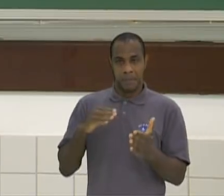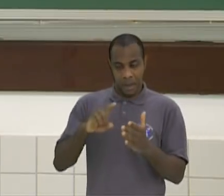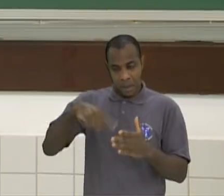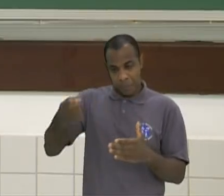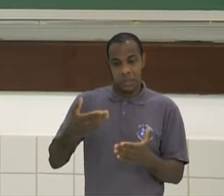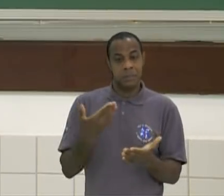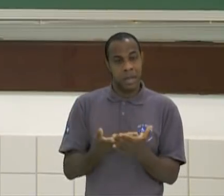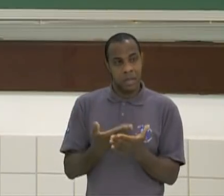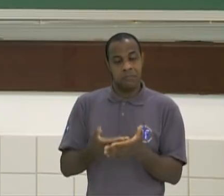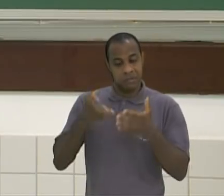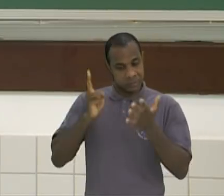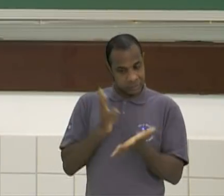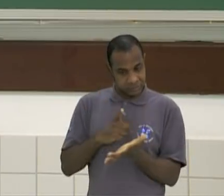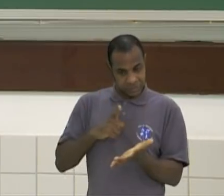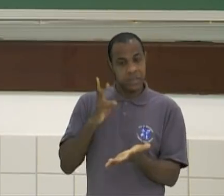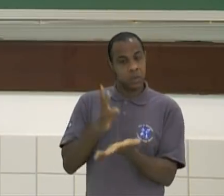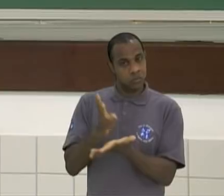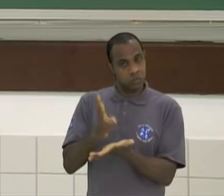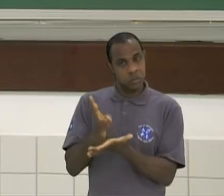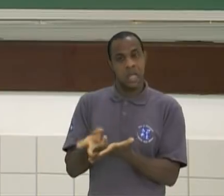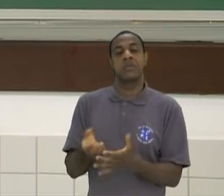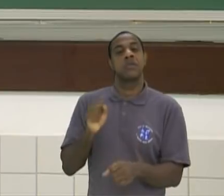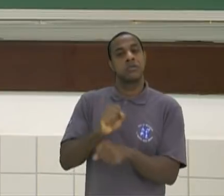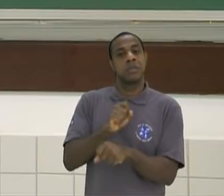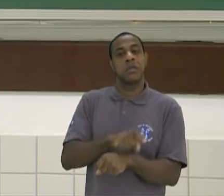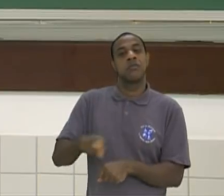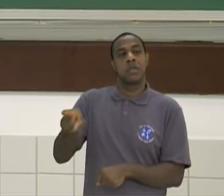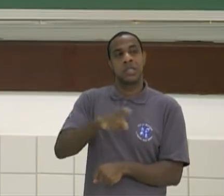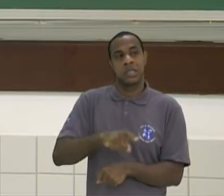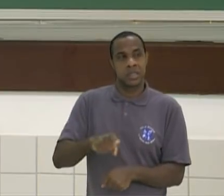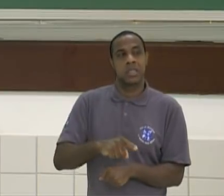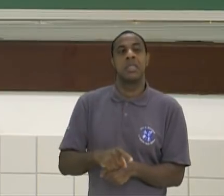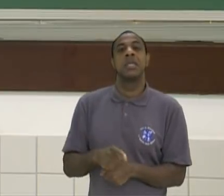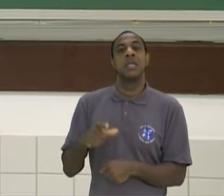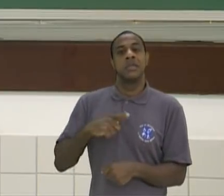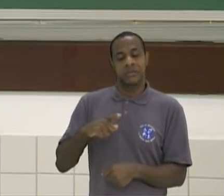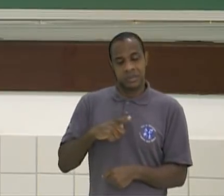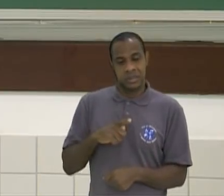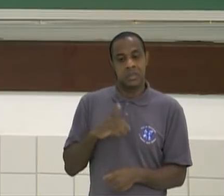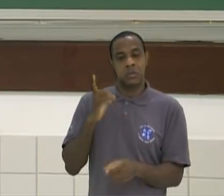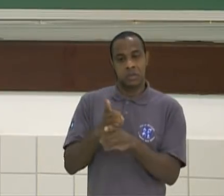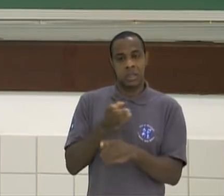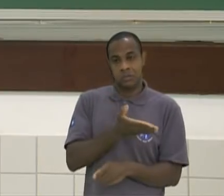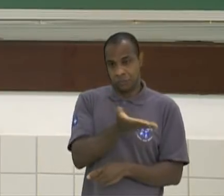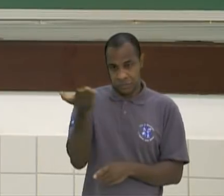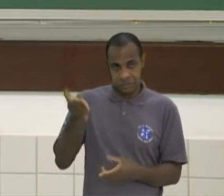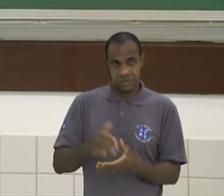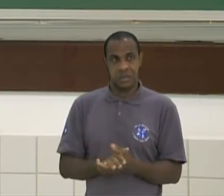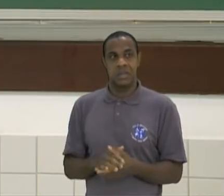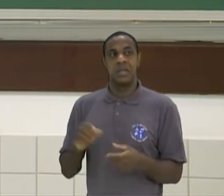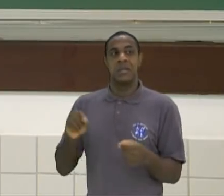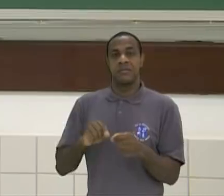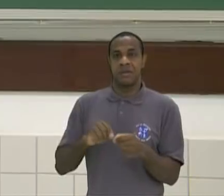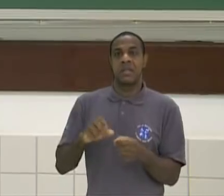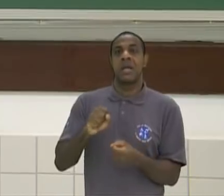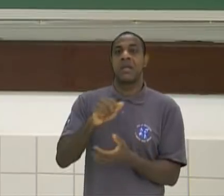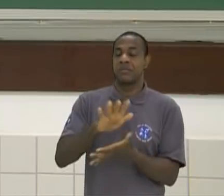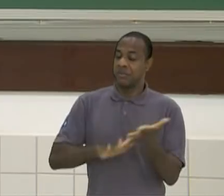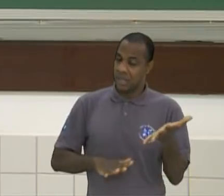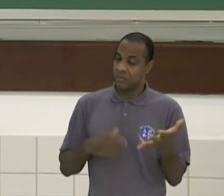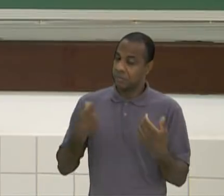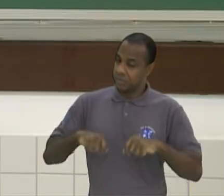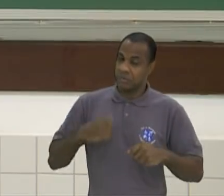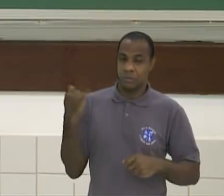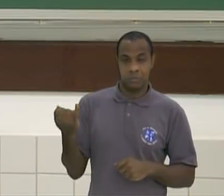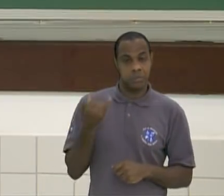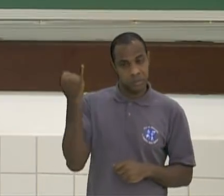daremos continuidade a esses temas. Espero encontrá-los bem na nossa próxima aula. Convido vocês a realizar os exercícios, estar fazendo movimentos,